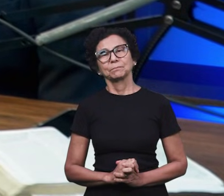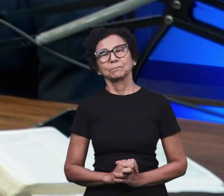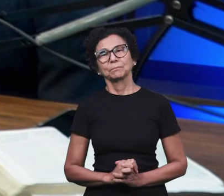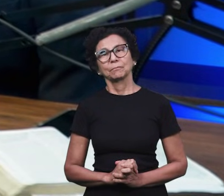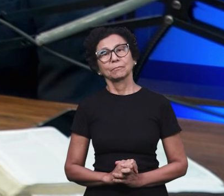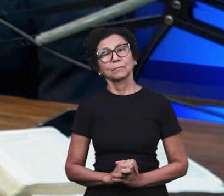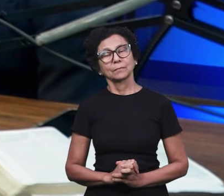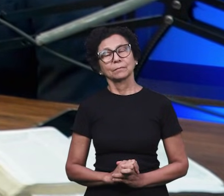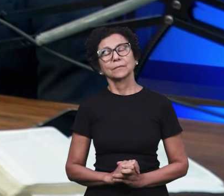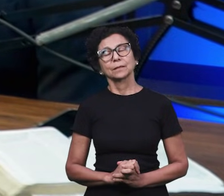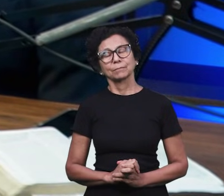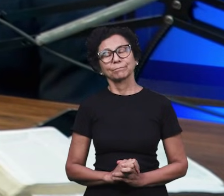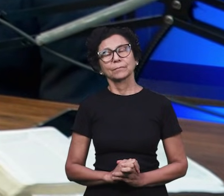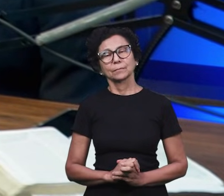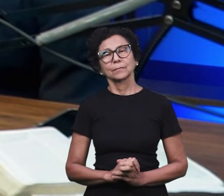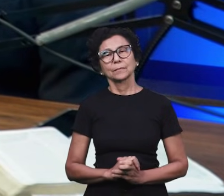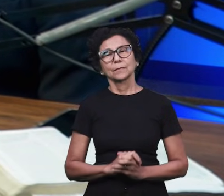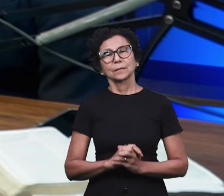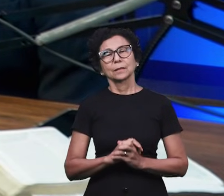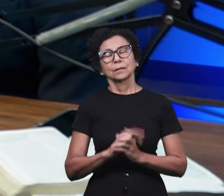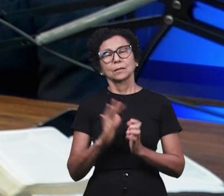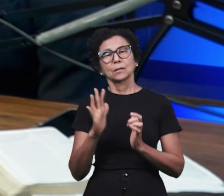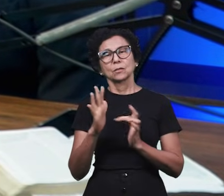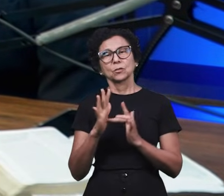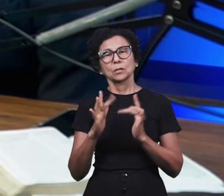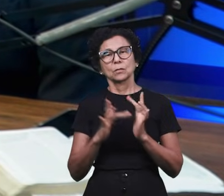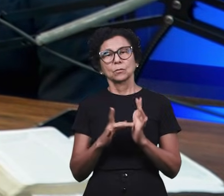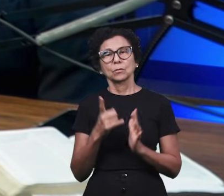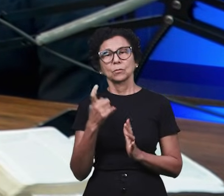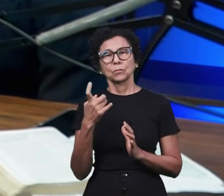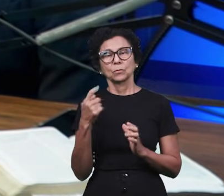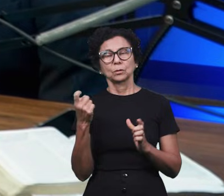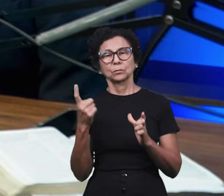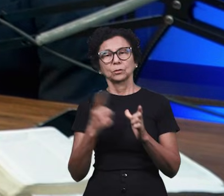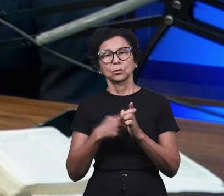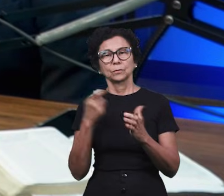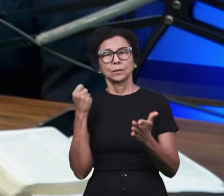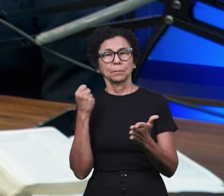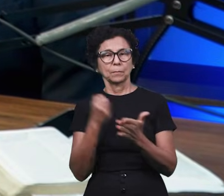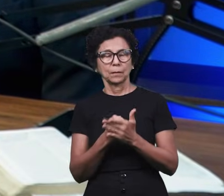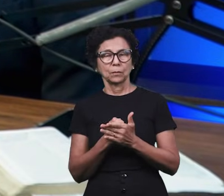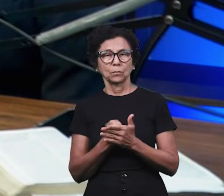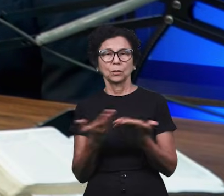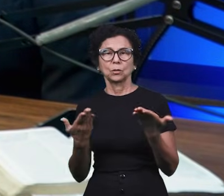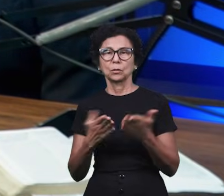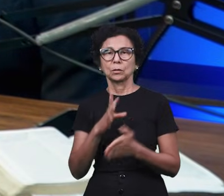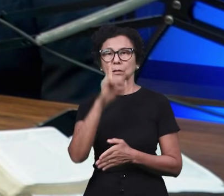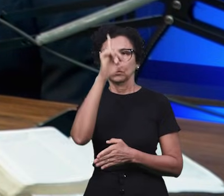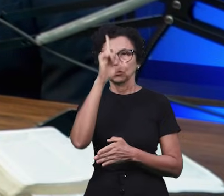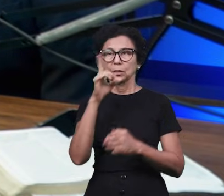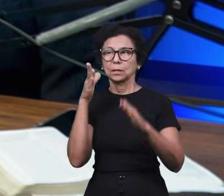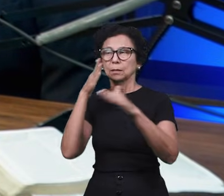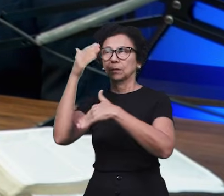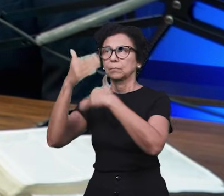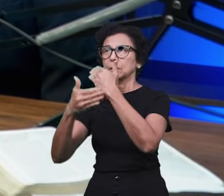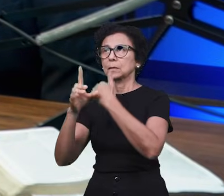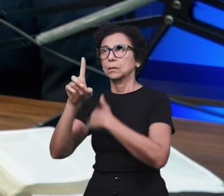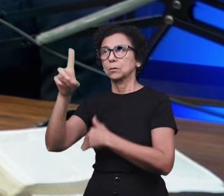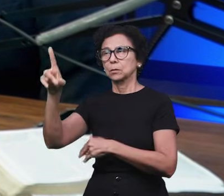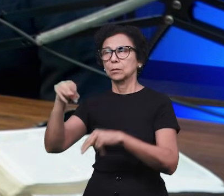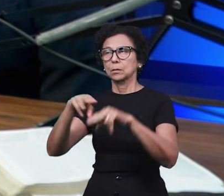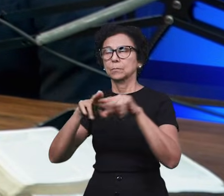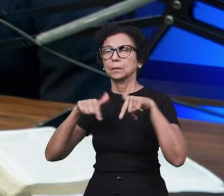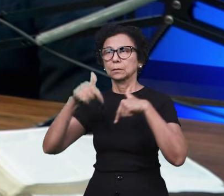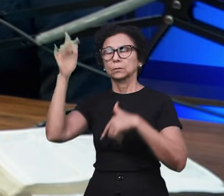que pagou a nossa dívida. Glória a Deus. E nós temos condições hoje de entrar na presença de Deus através do Espírito Santo que foi